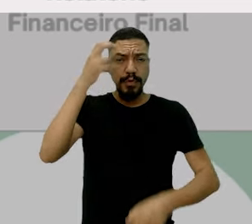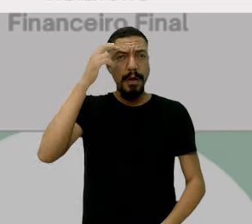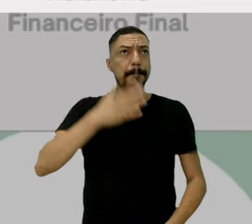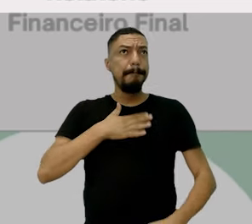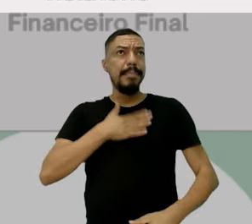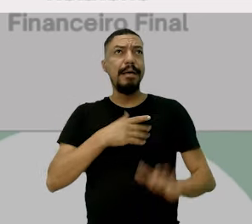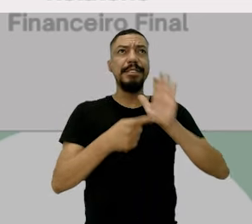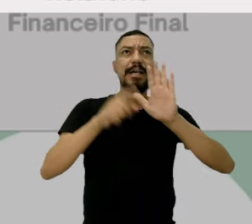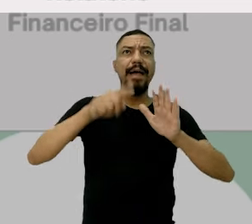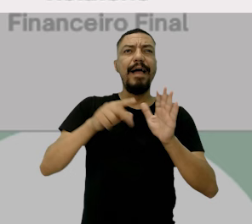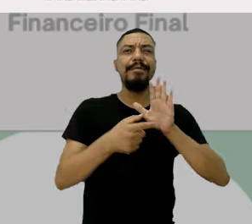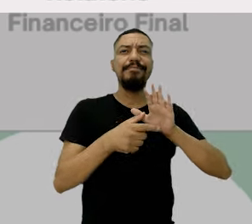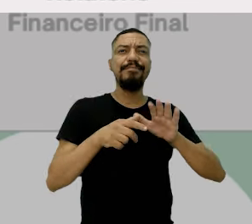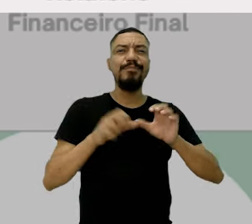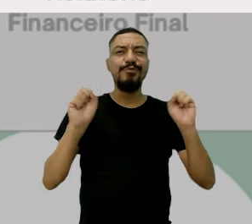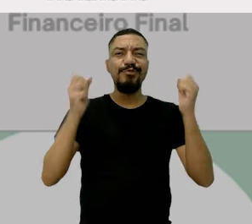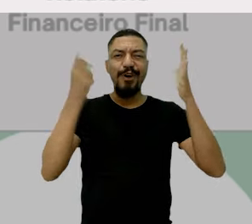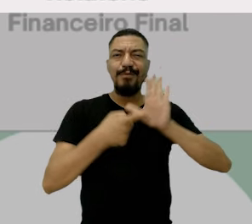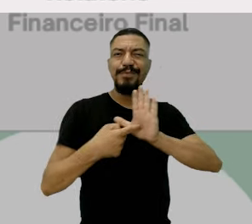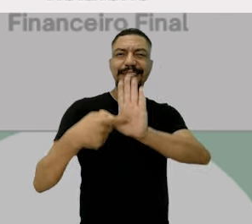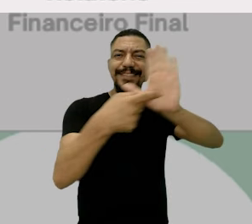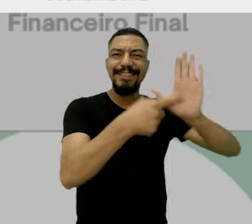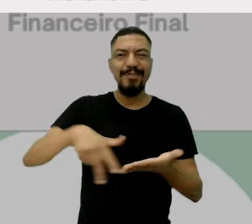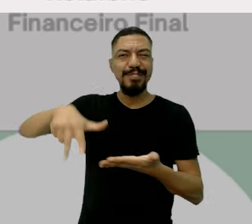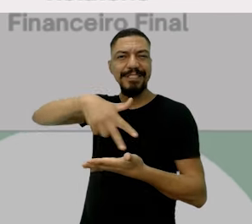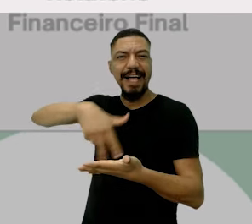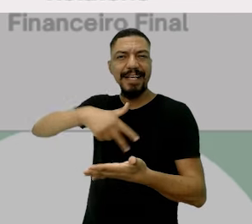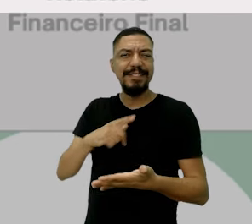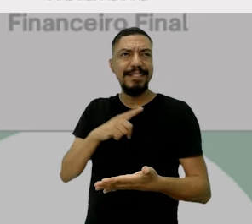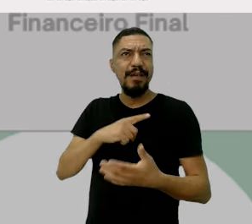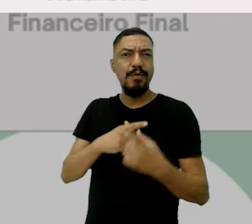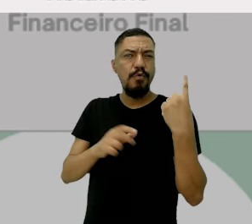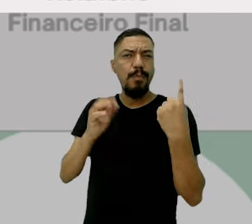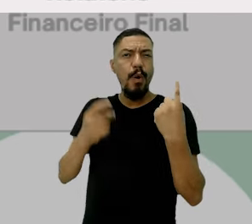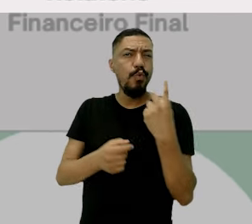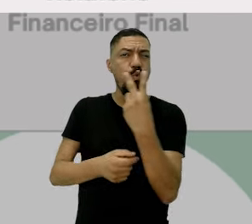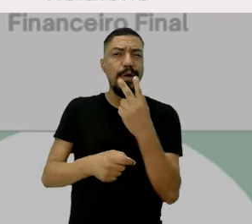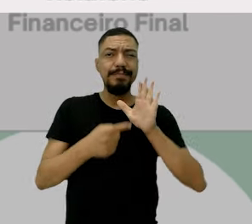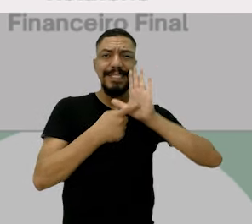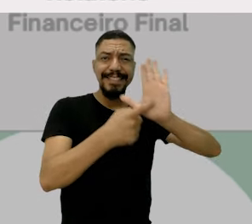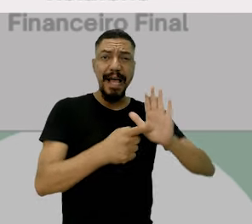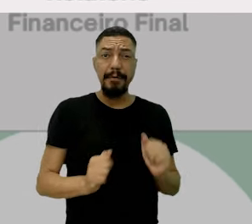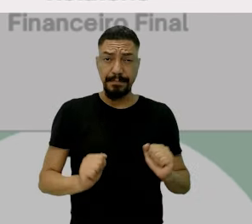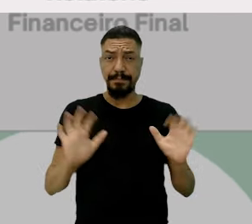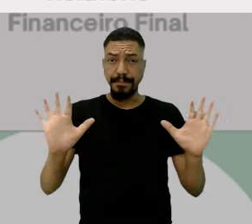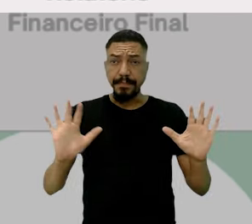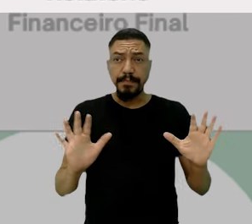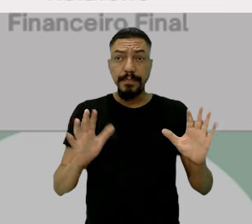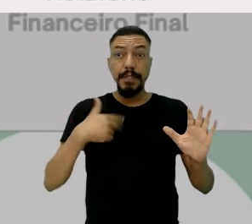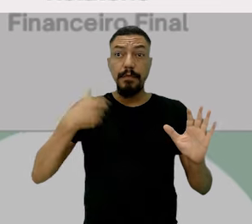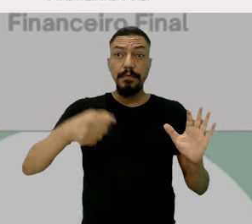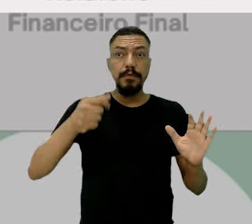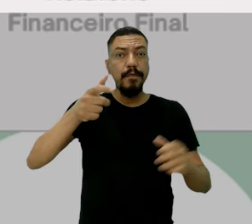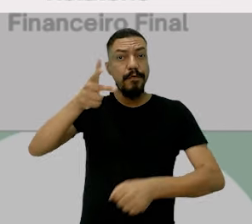é um espetáculo de dança, que vai ter, sei lá, 1 ou 2 apresentações. Então, eu